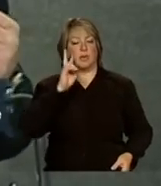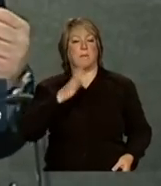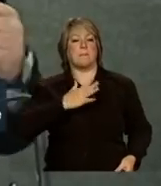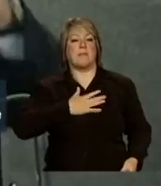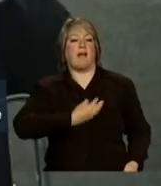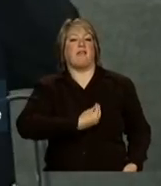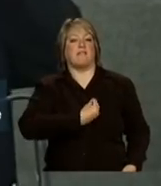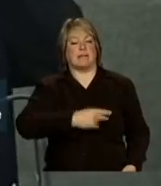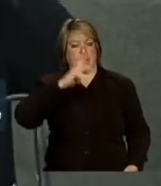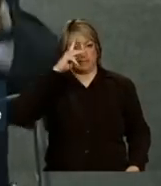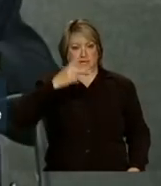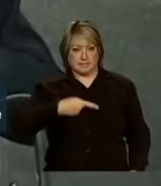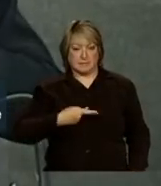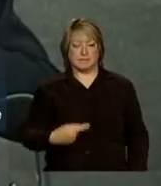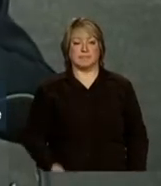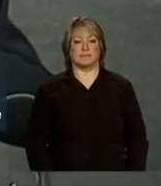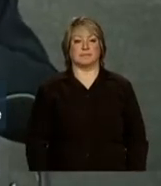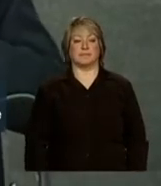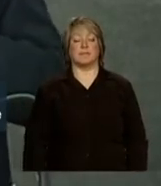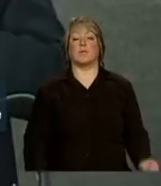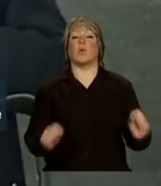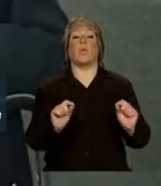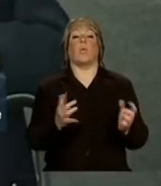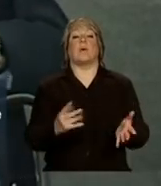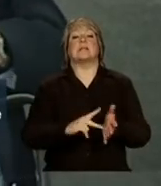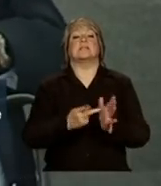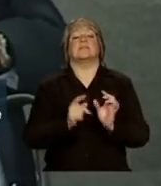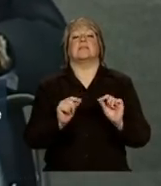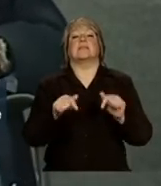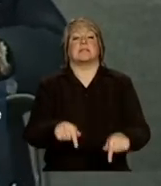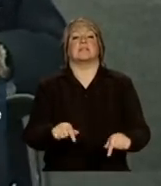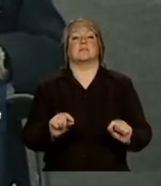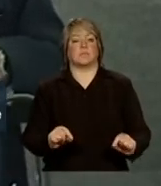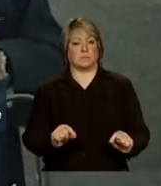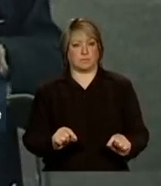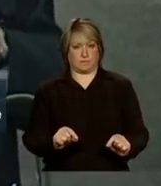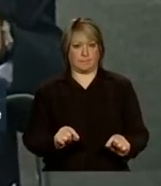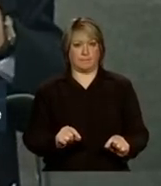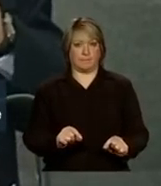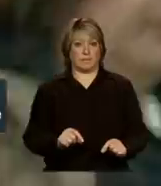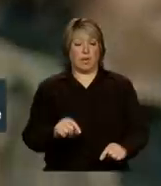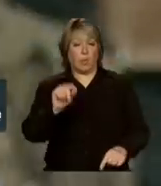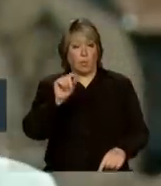pessoal né O que que significa isso porque